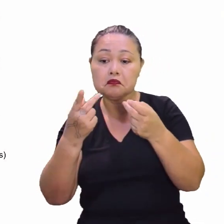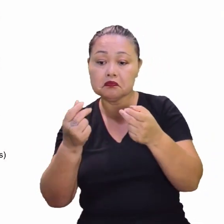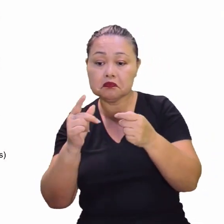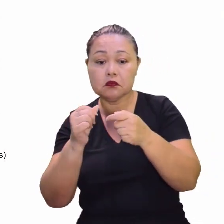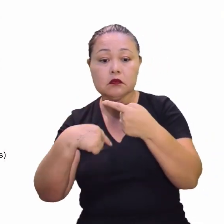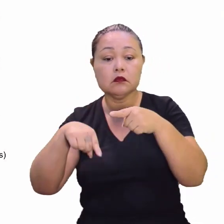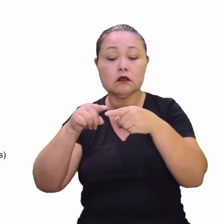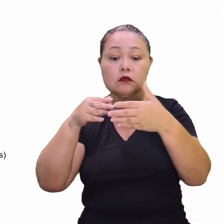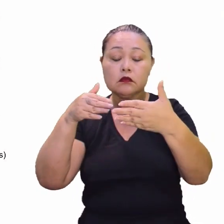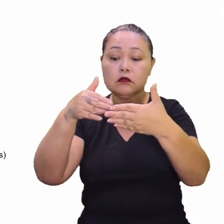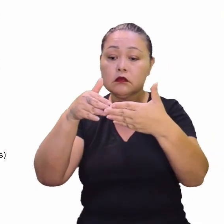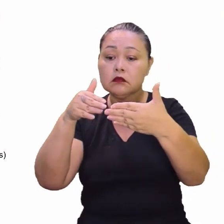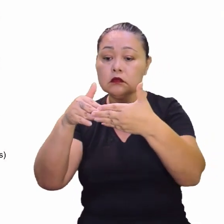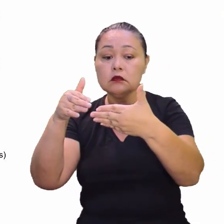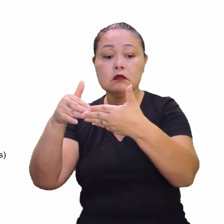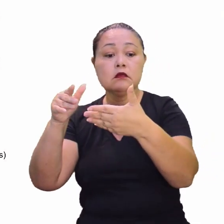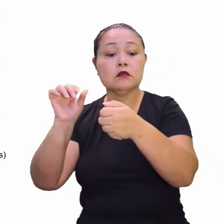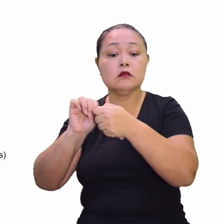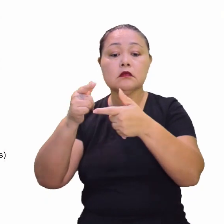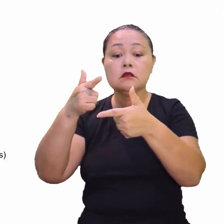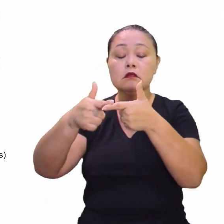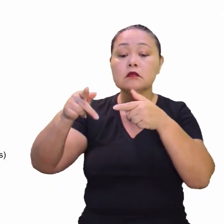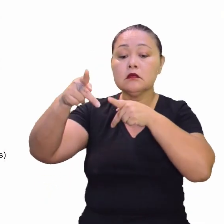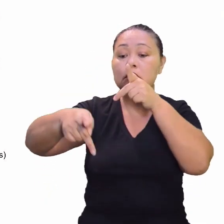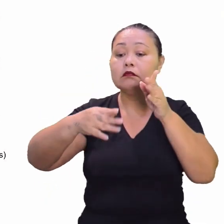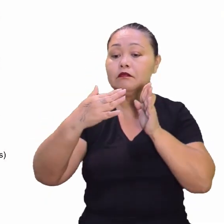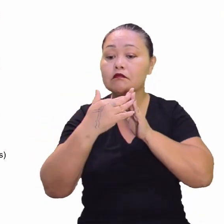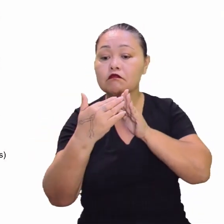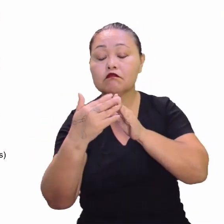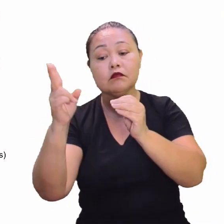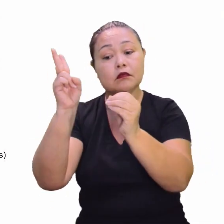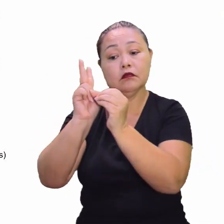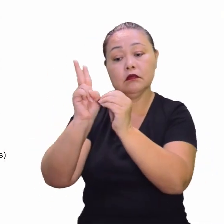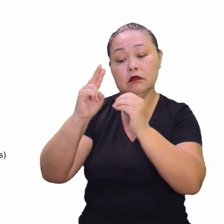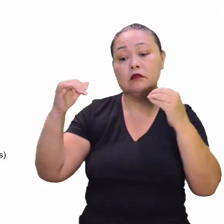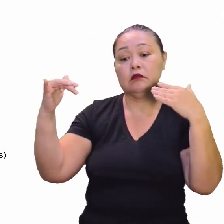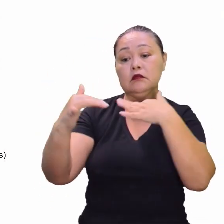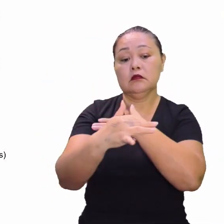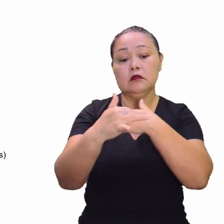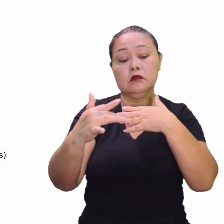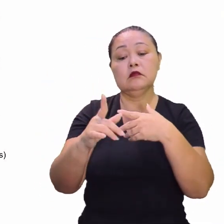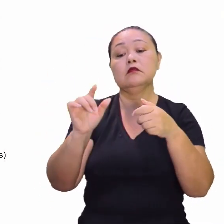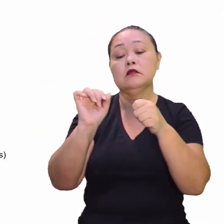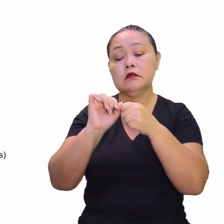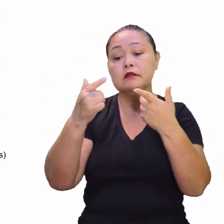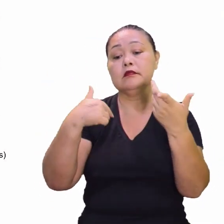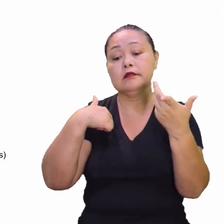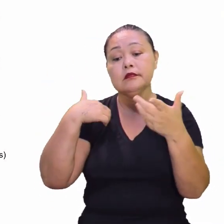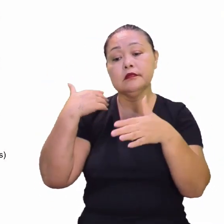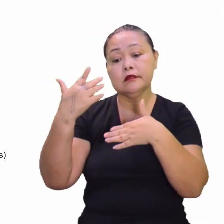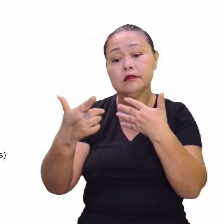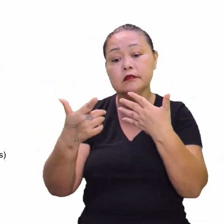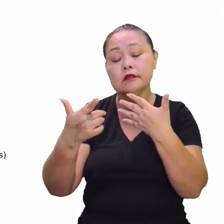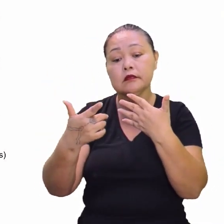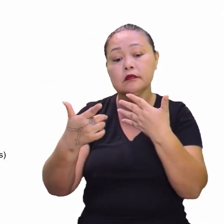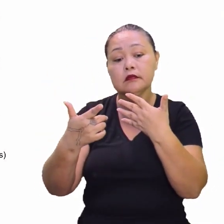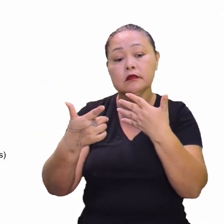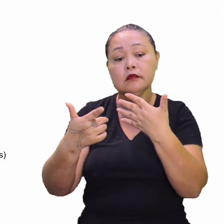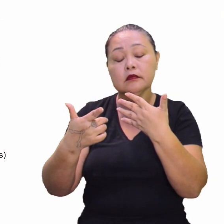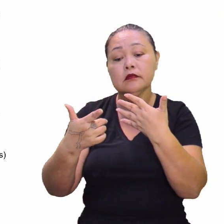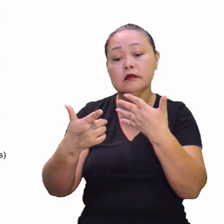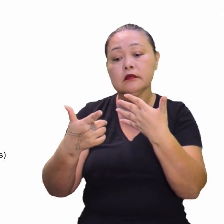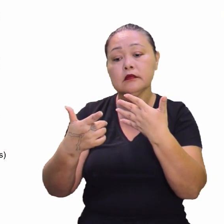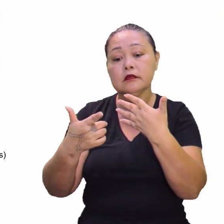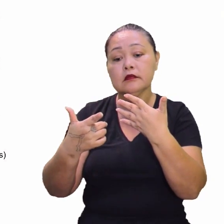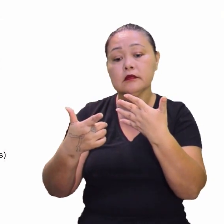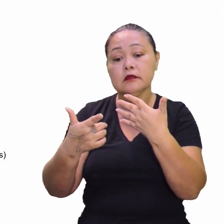reservatórios das barragens, os impactos sobre a população ribeirinha, indígena, urbana, são os impactos que são gerados, né, professor